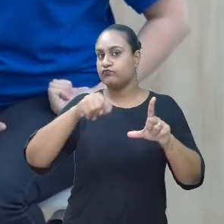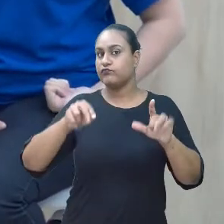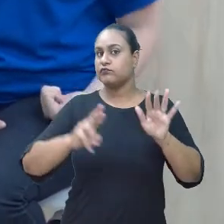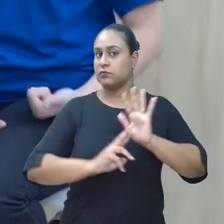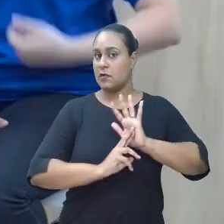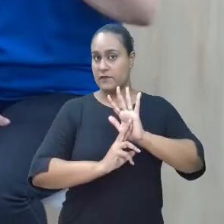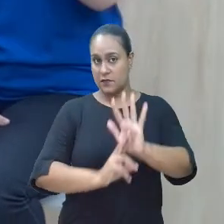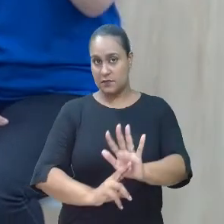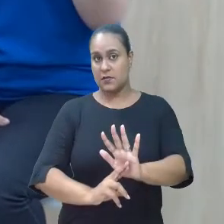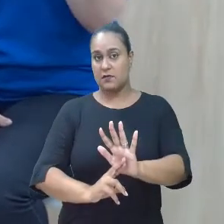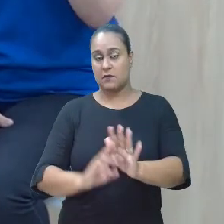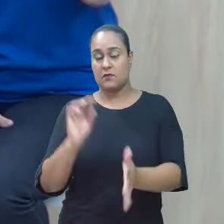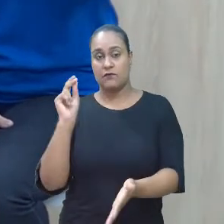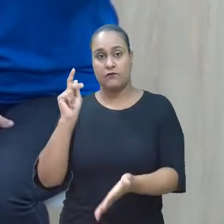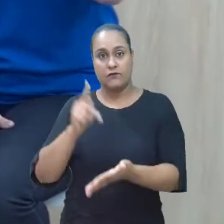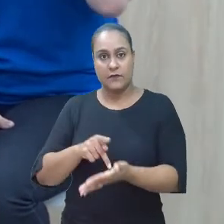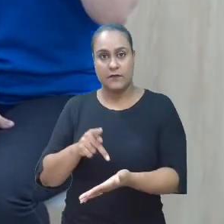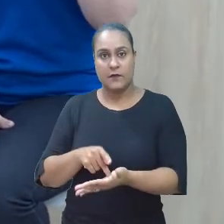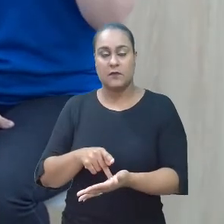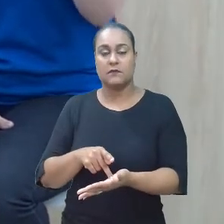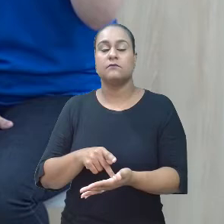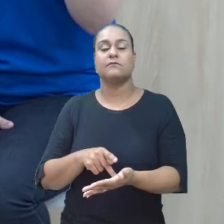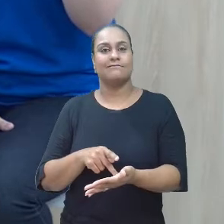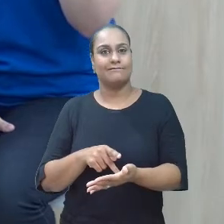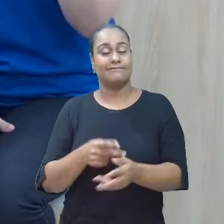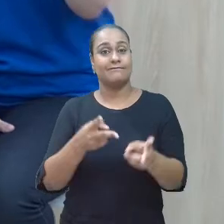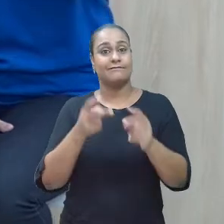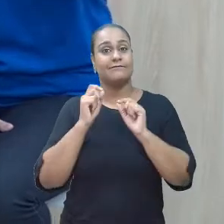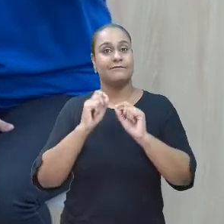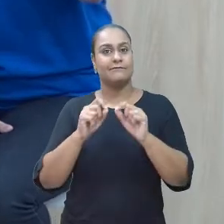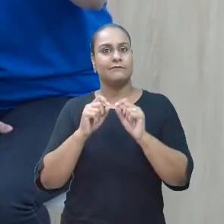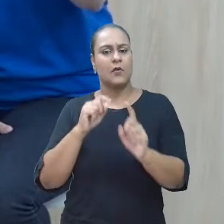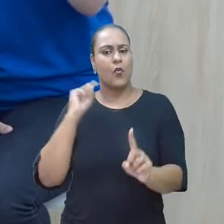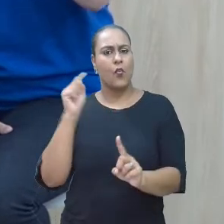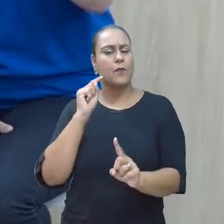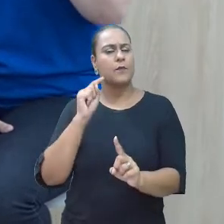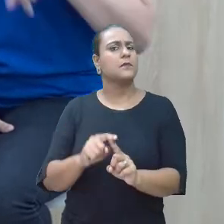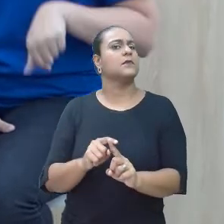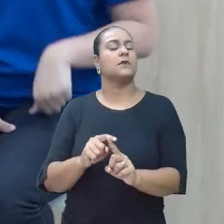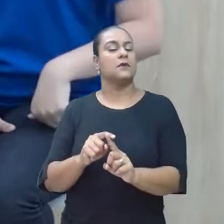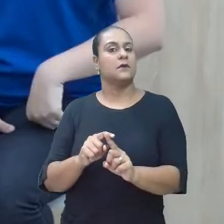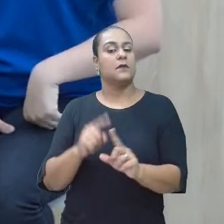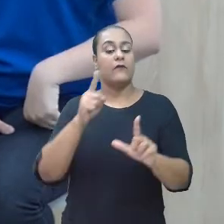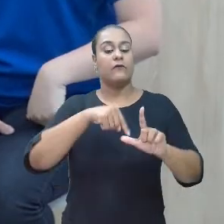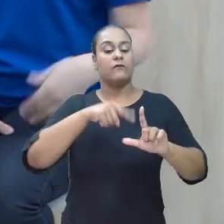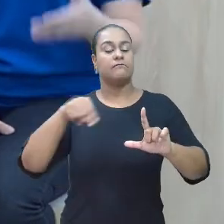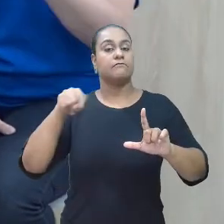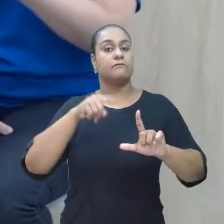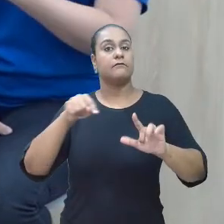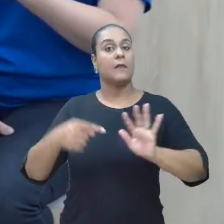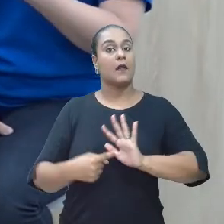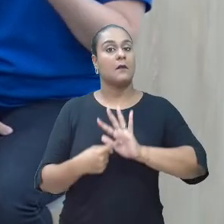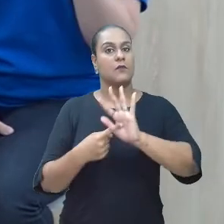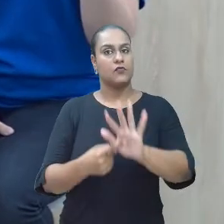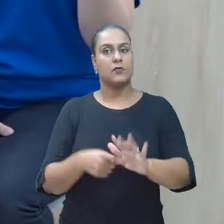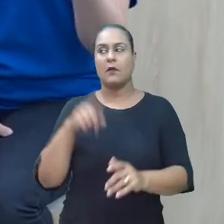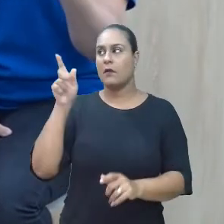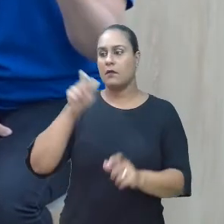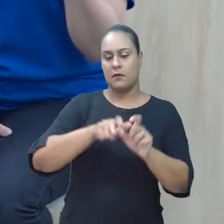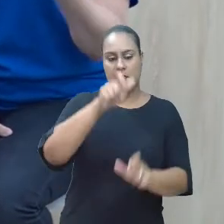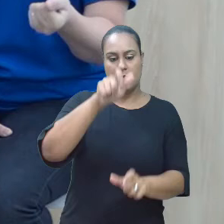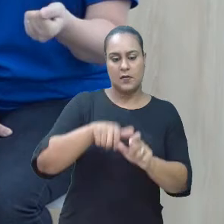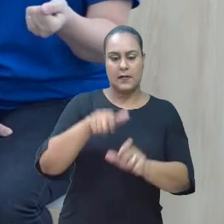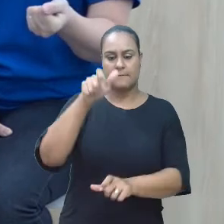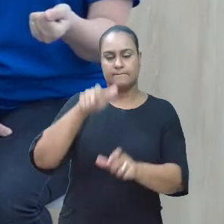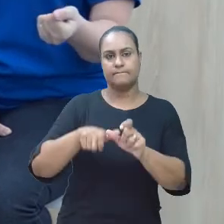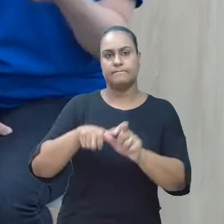tá certo? Quando vocês forem fazer essa interpretação, percebam a intenção que aquele gráfico quer passar. No caso das barrinhas, foram